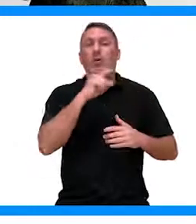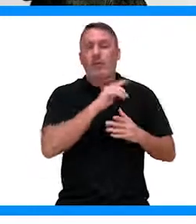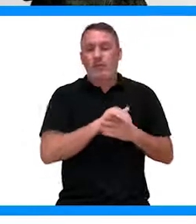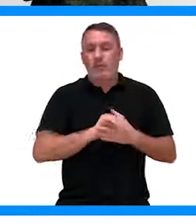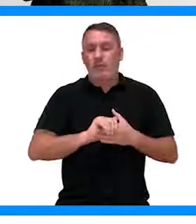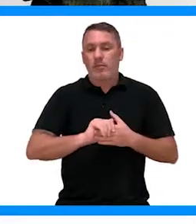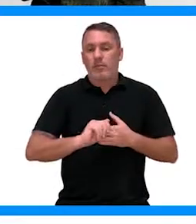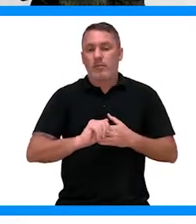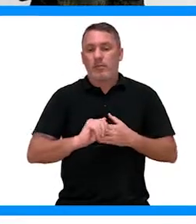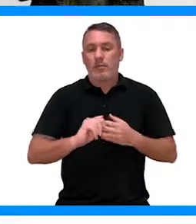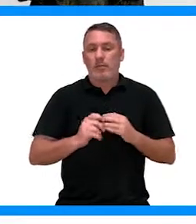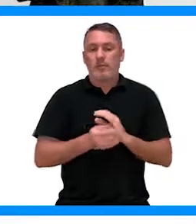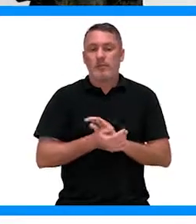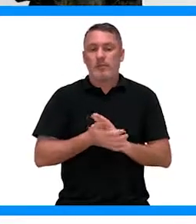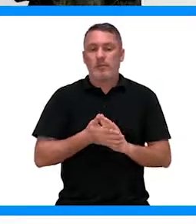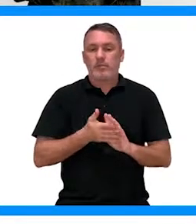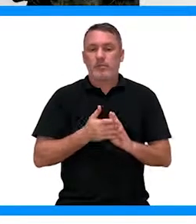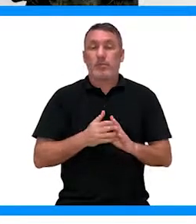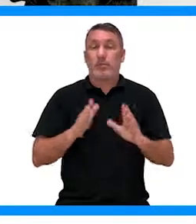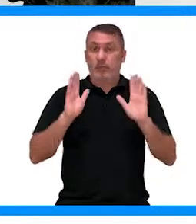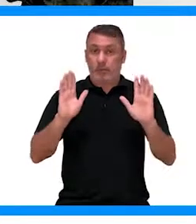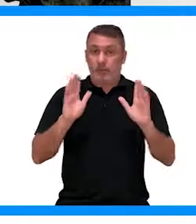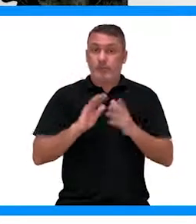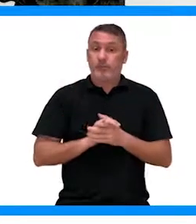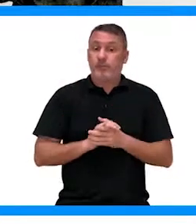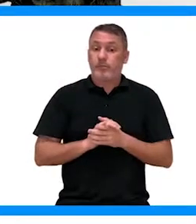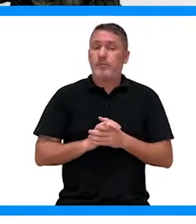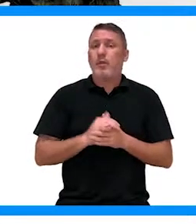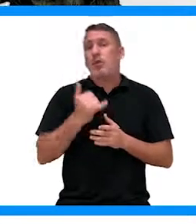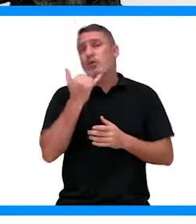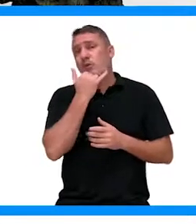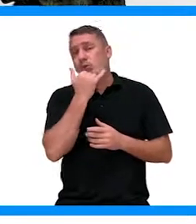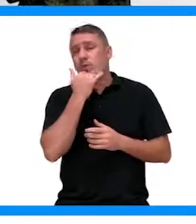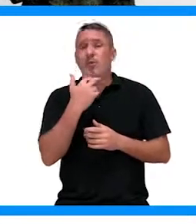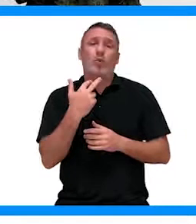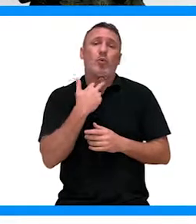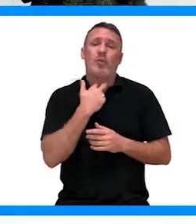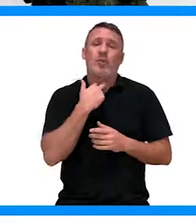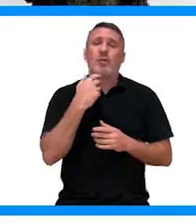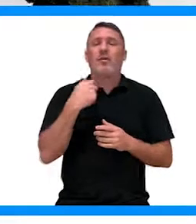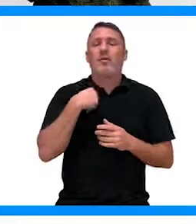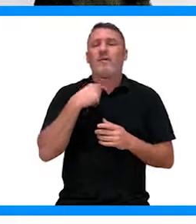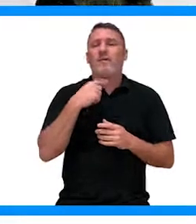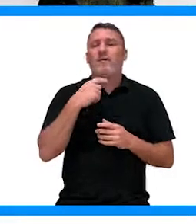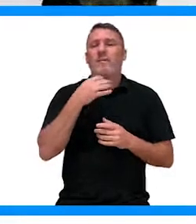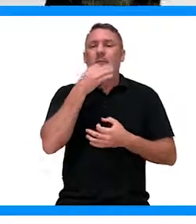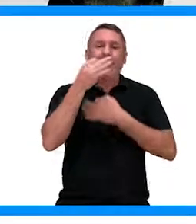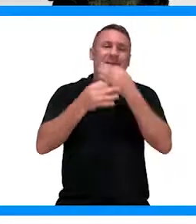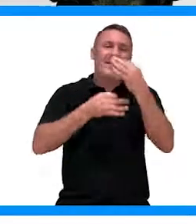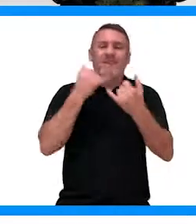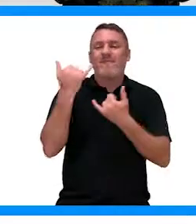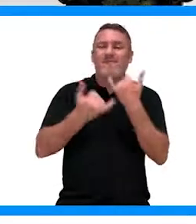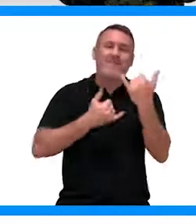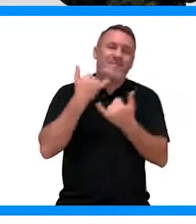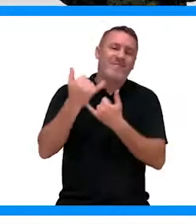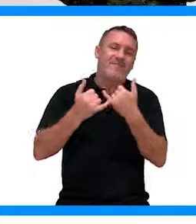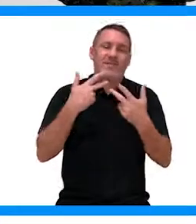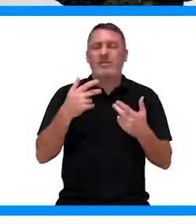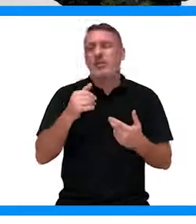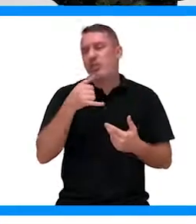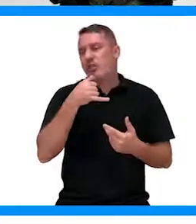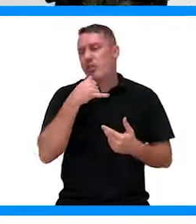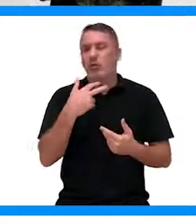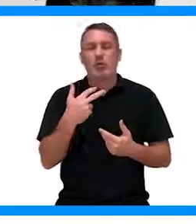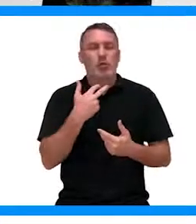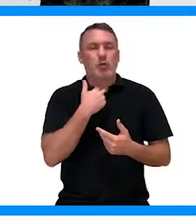que diz assim: desculpem-me, mas não dá para fazer uma crônicazinha divertida hoje. Simplesmente não dá. Não